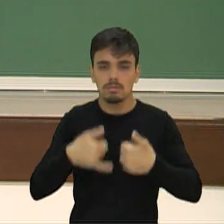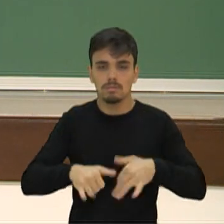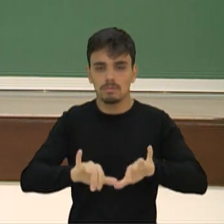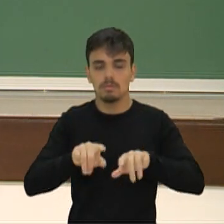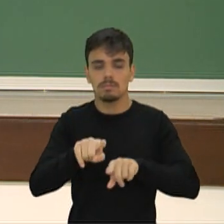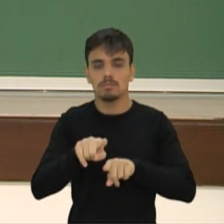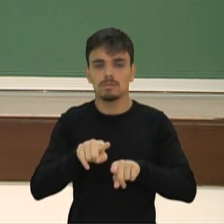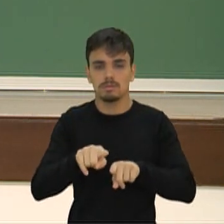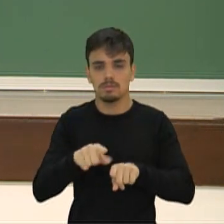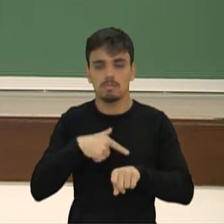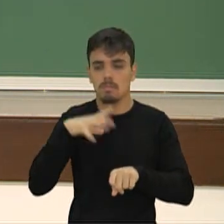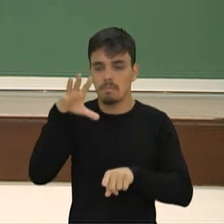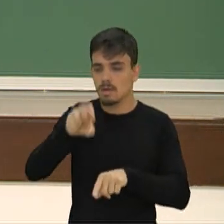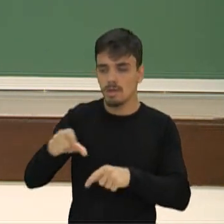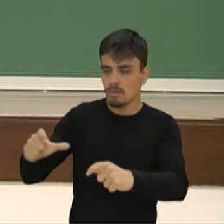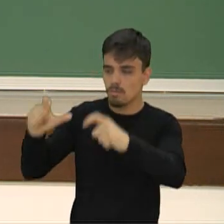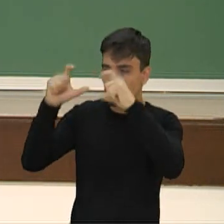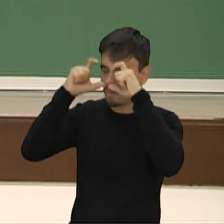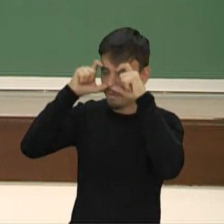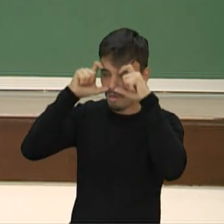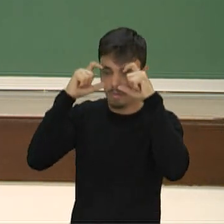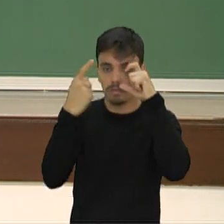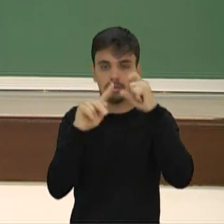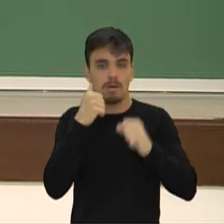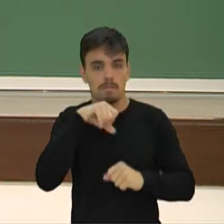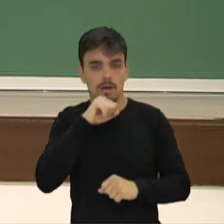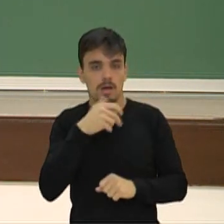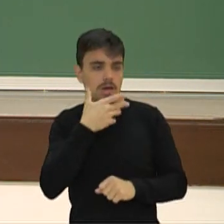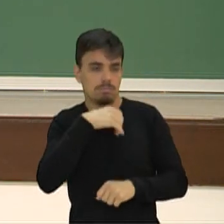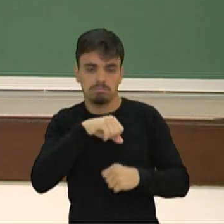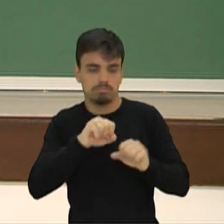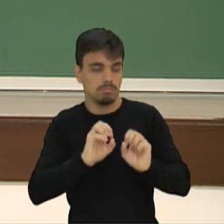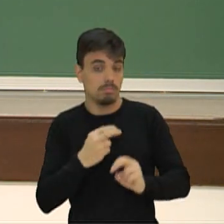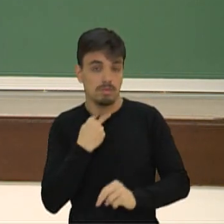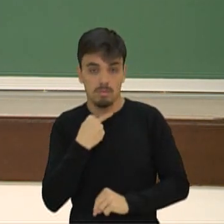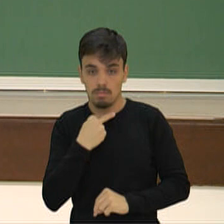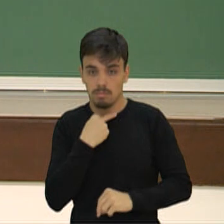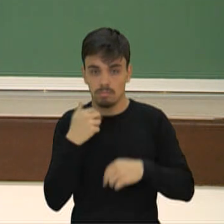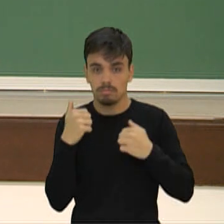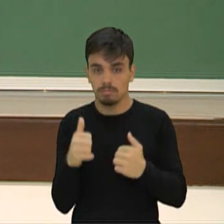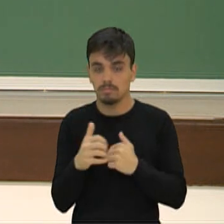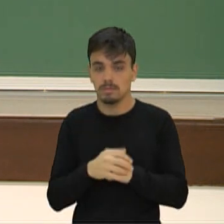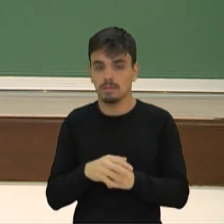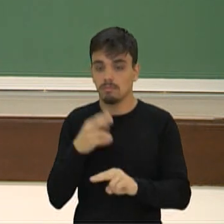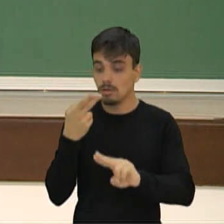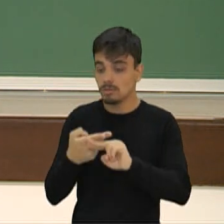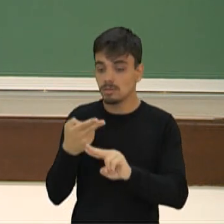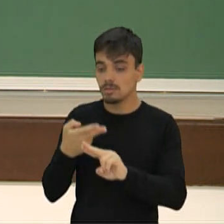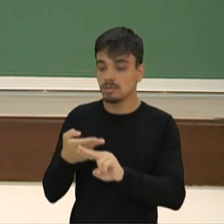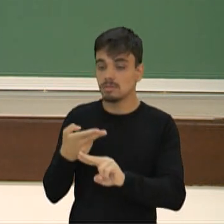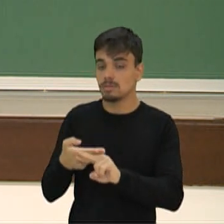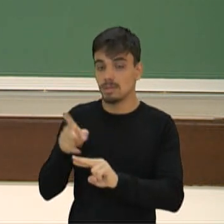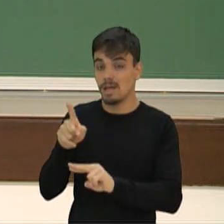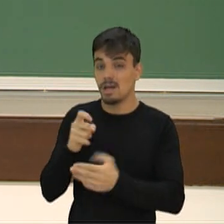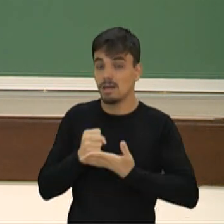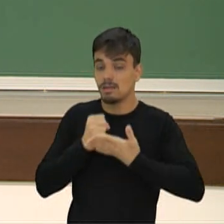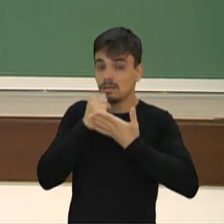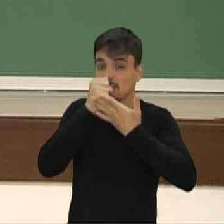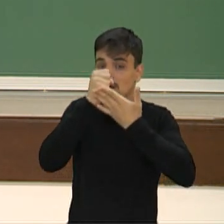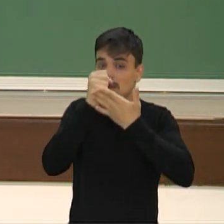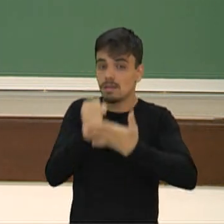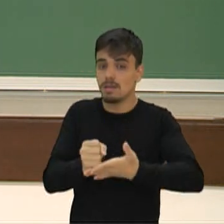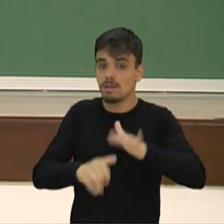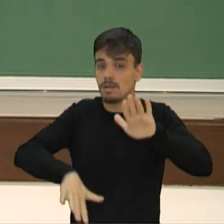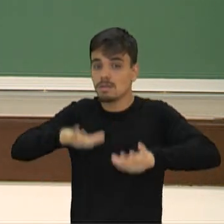pegue um óculos qualquer do seu irmão, do seu pai, do seu primo. Aquilo, se você for utilizar, ao invés de te ajudar, pode deixar